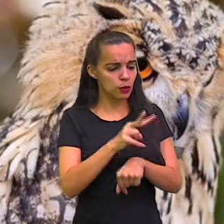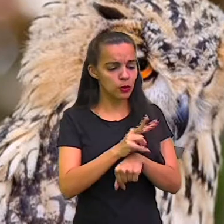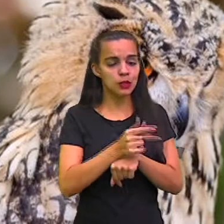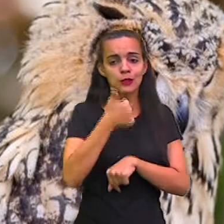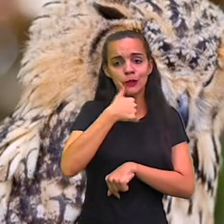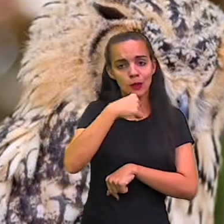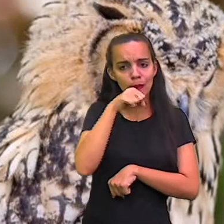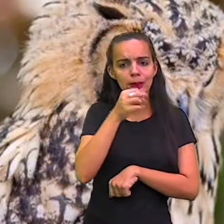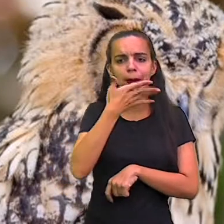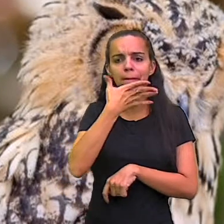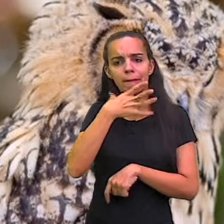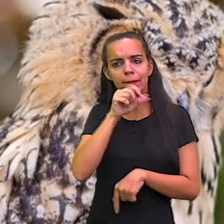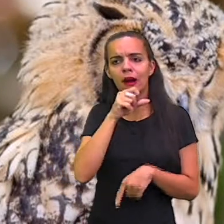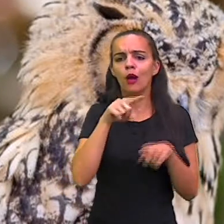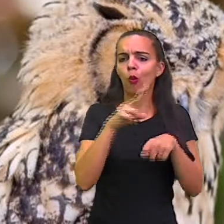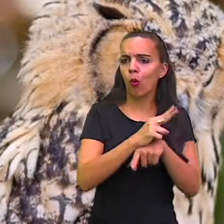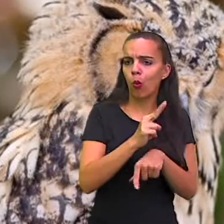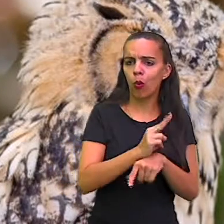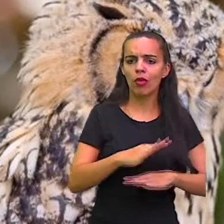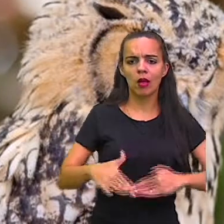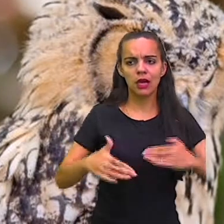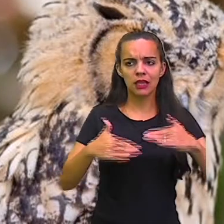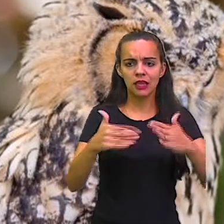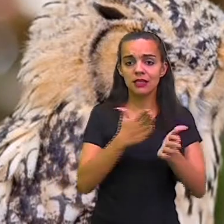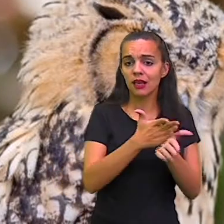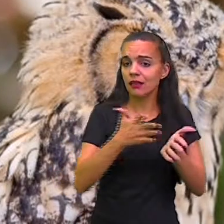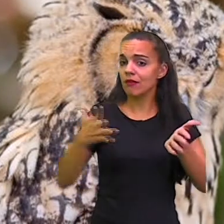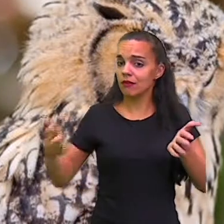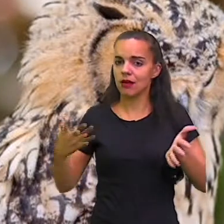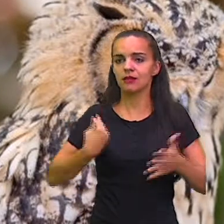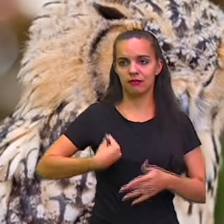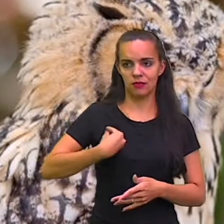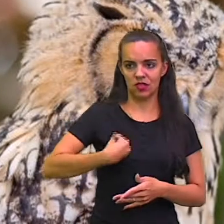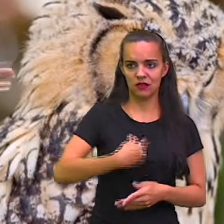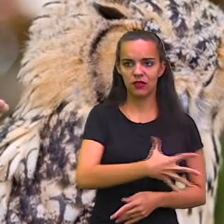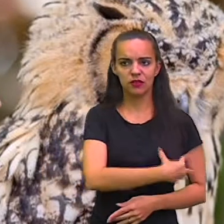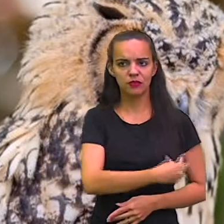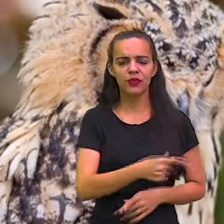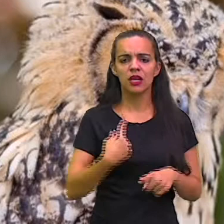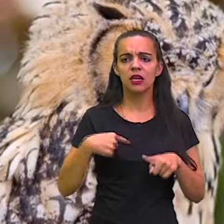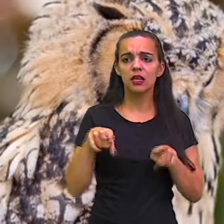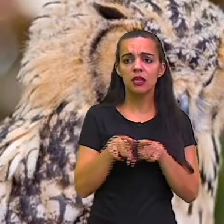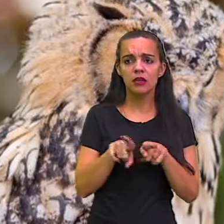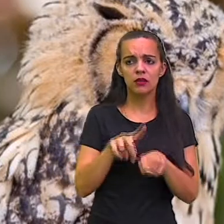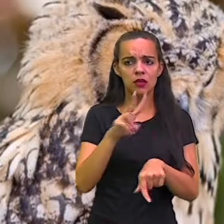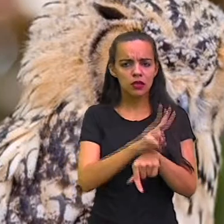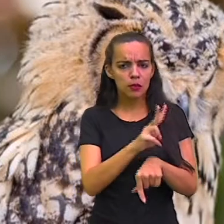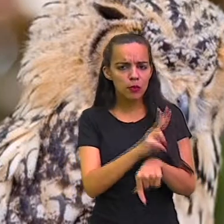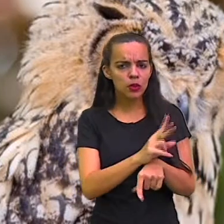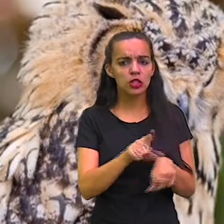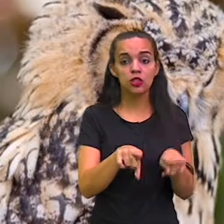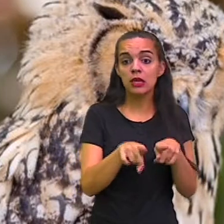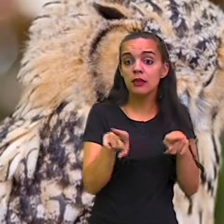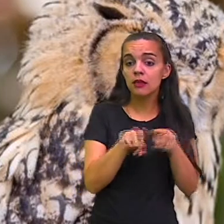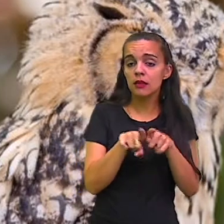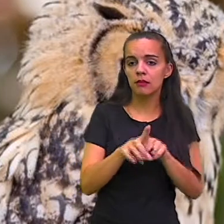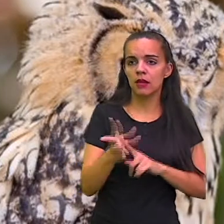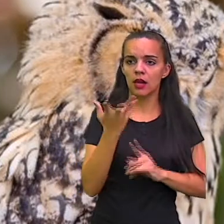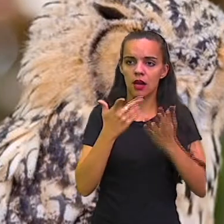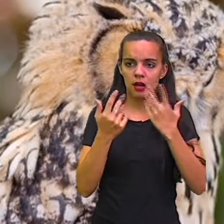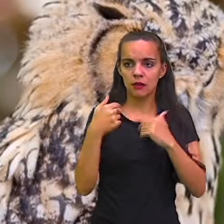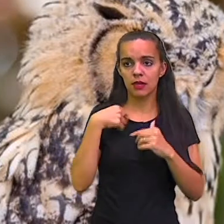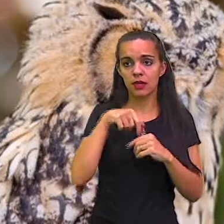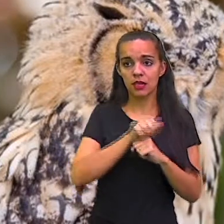que continuam recebendo todos os cuidados como proteção e alimento as